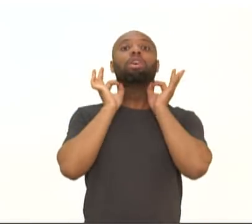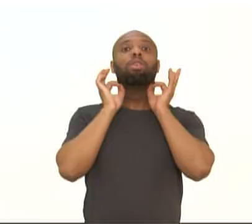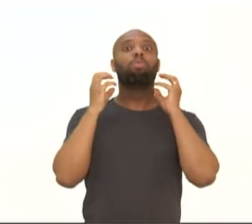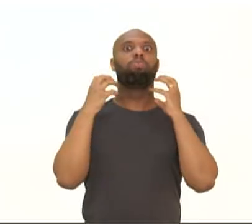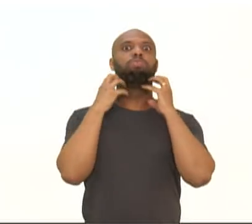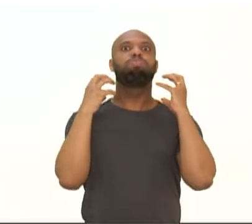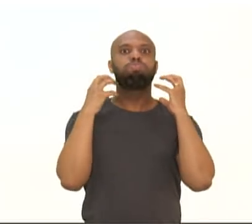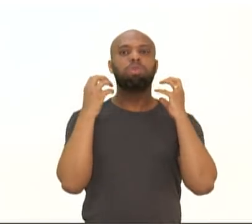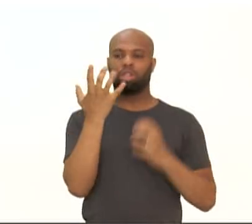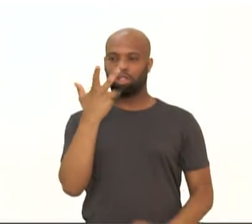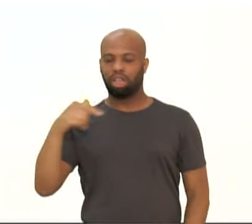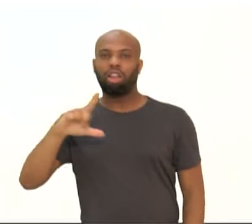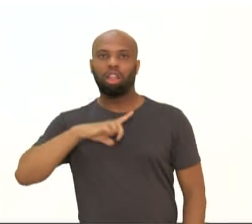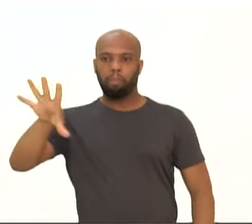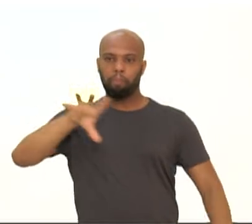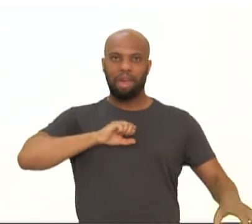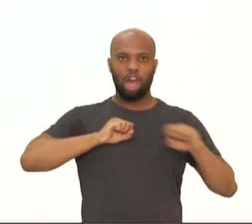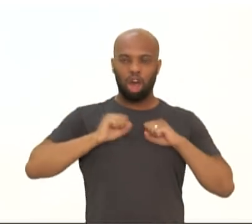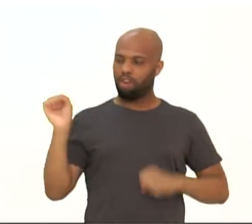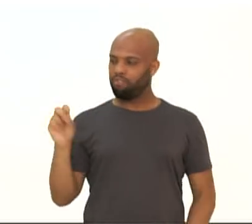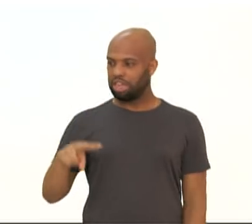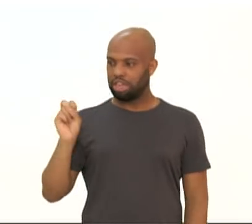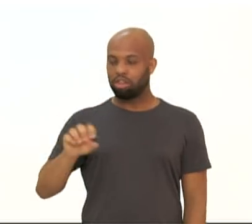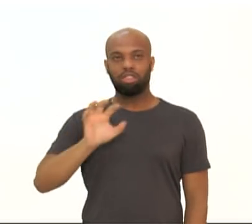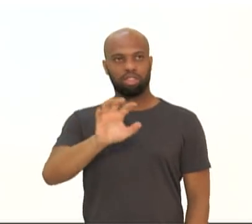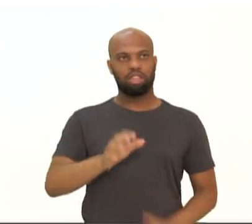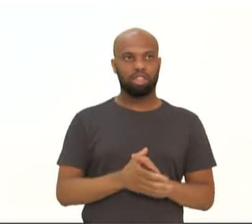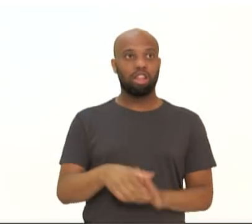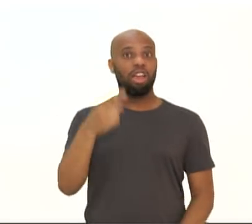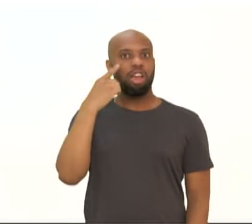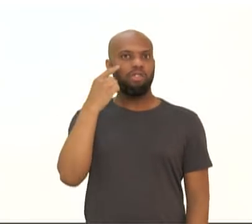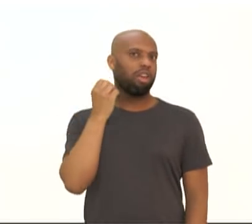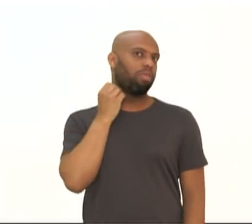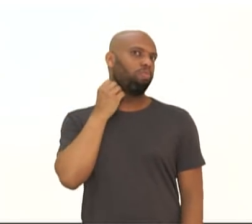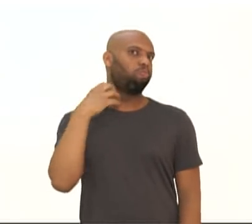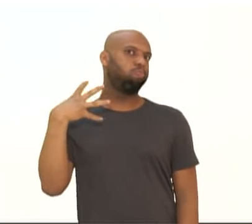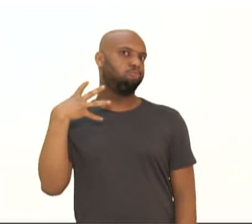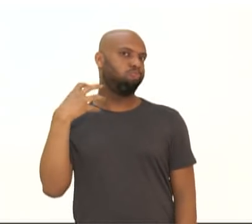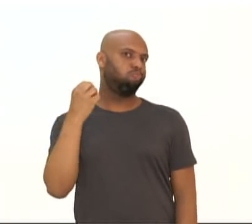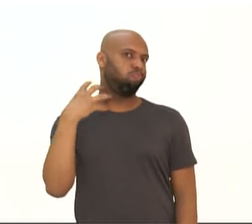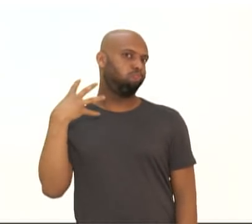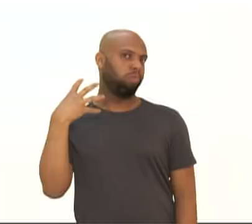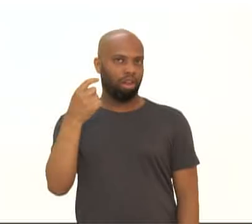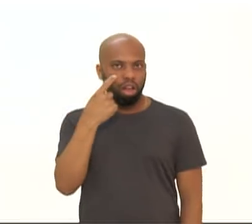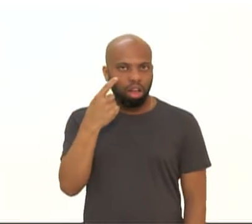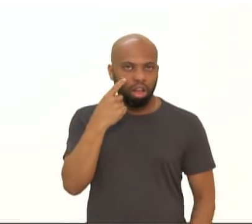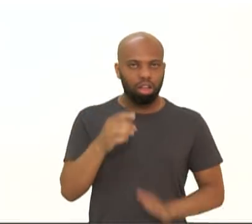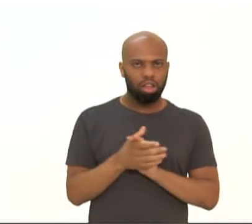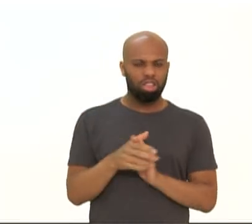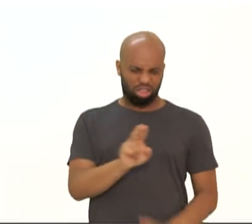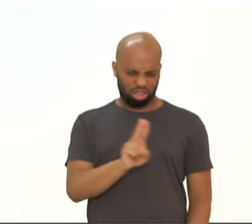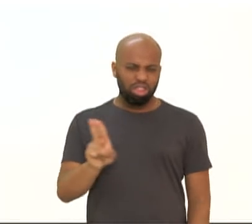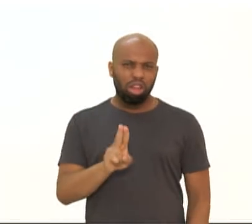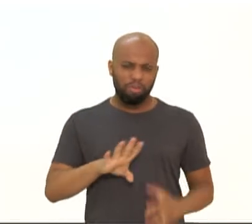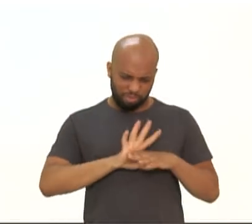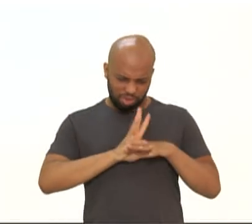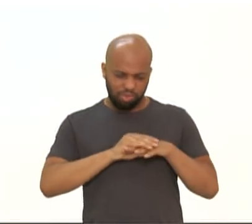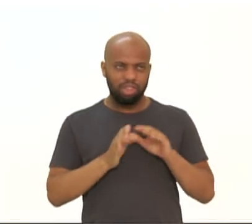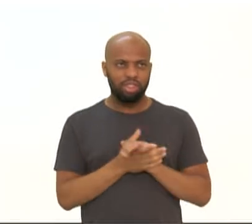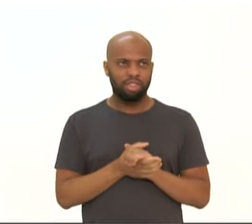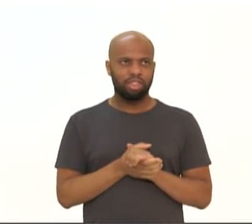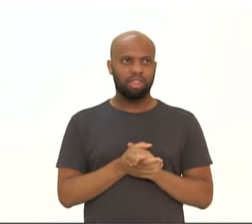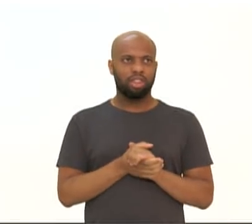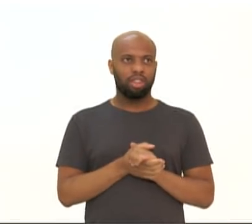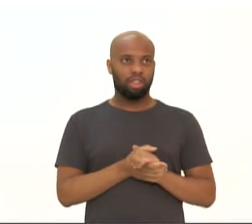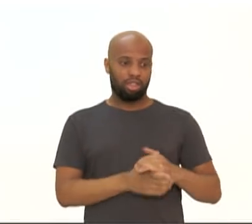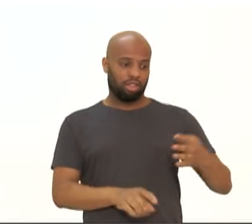criança que está com essa doença, com esse vírus, olha como ela fica inflamada e inchada. Você sabe que doença é essa? Na